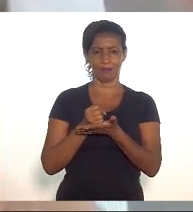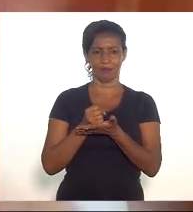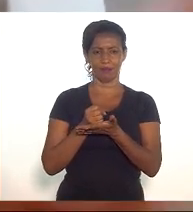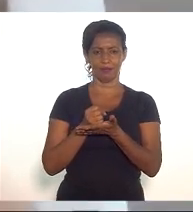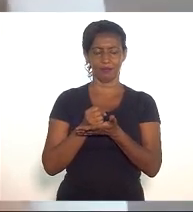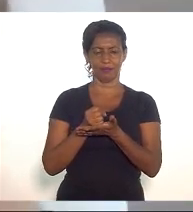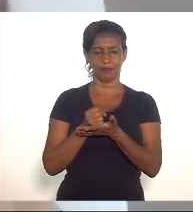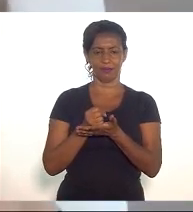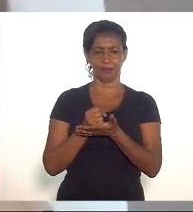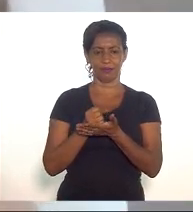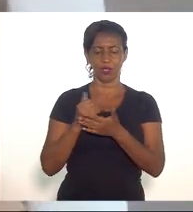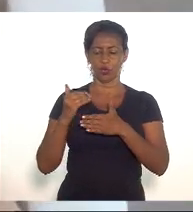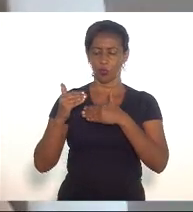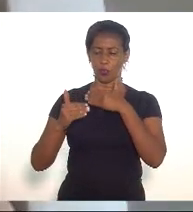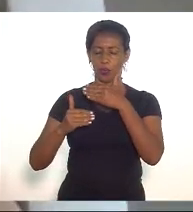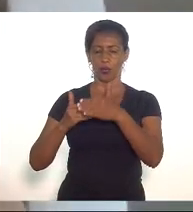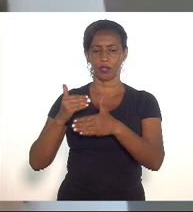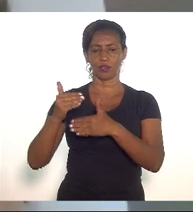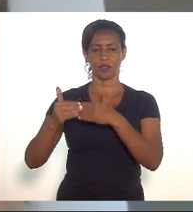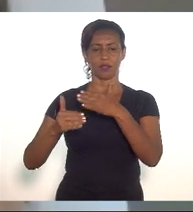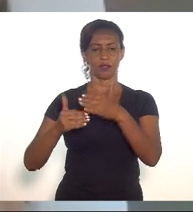elas são as bases de um processo